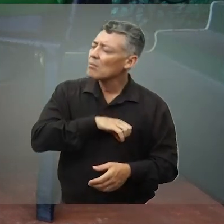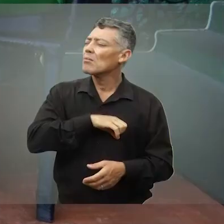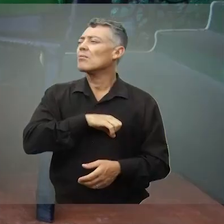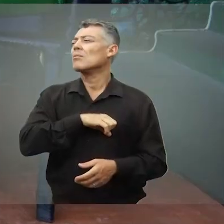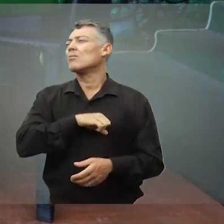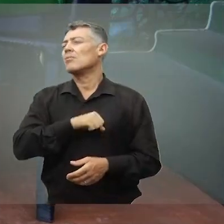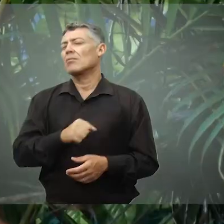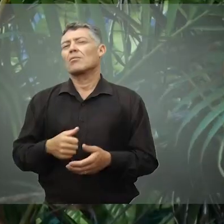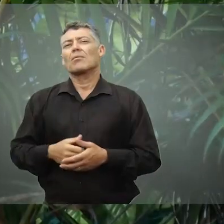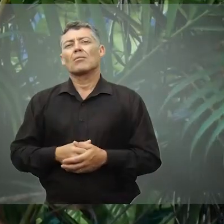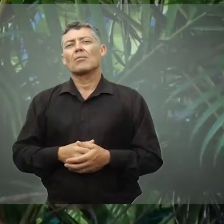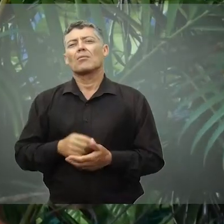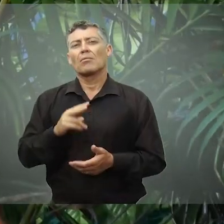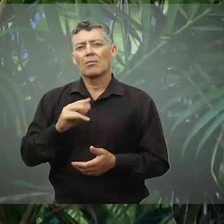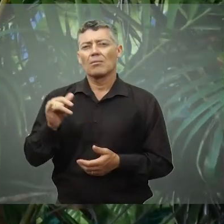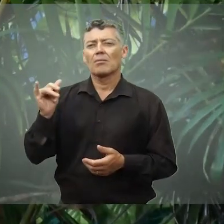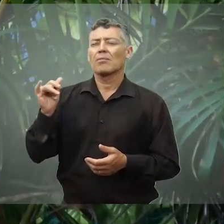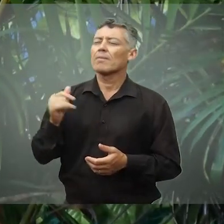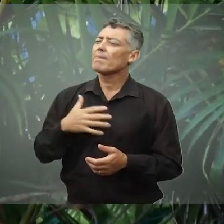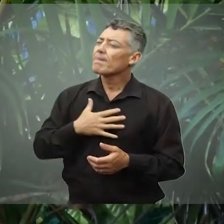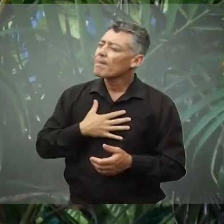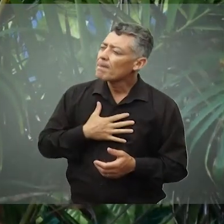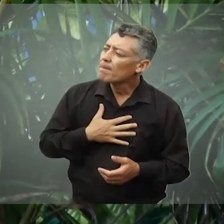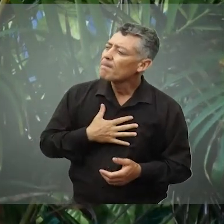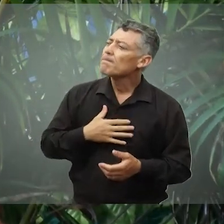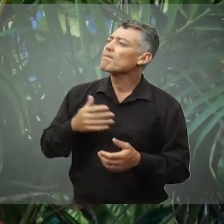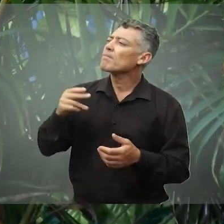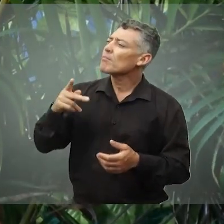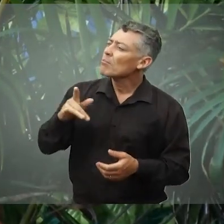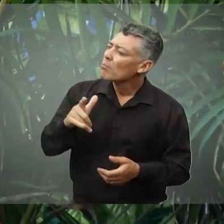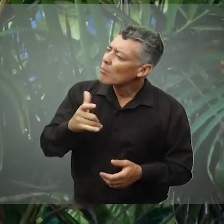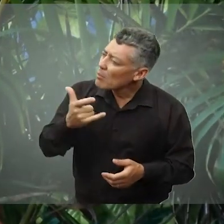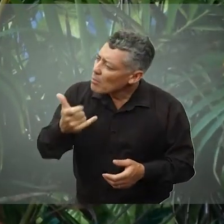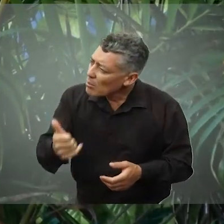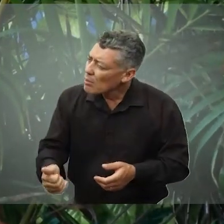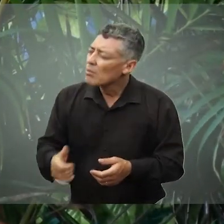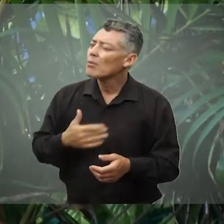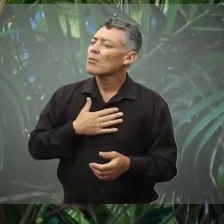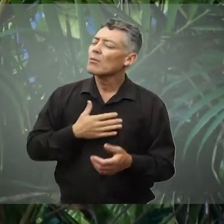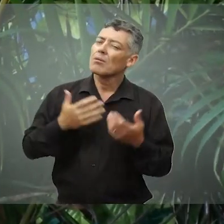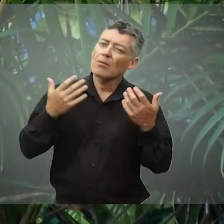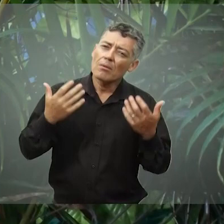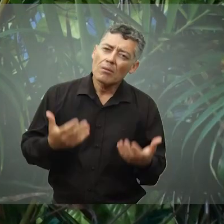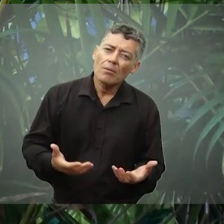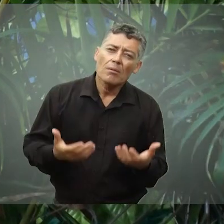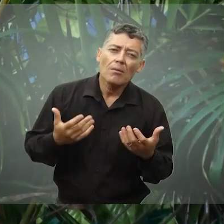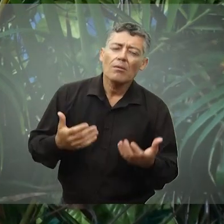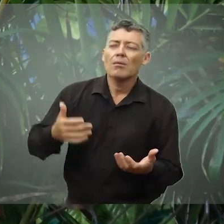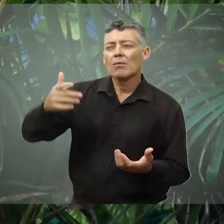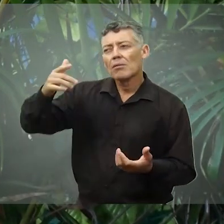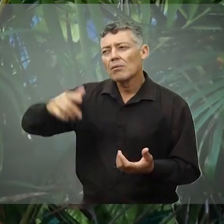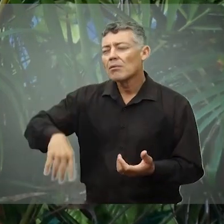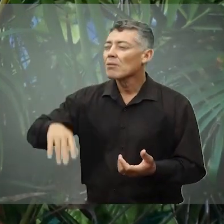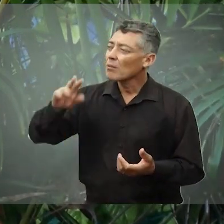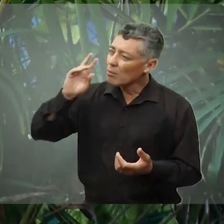oh, oh, oh. Vai. Se apressa, eu quero de novo te